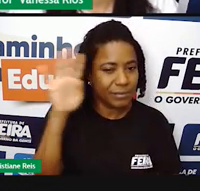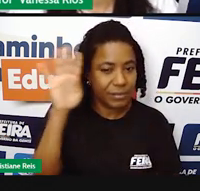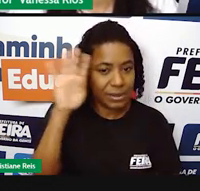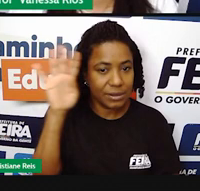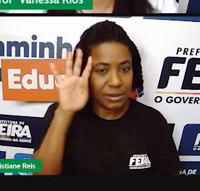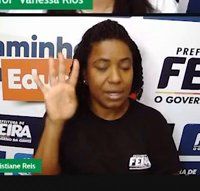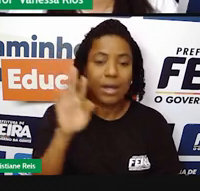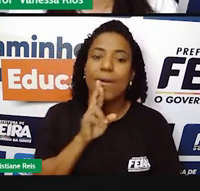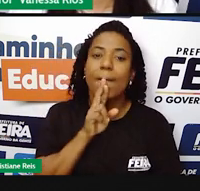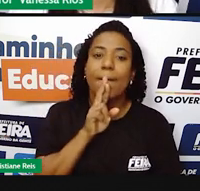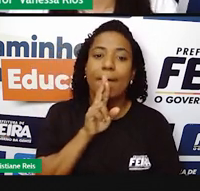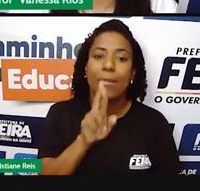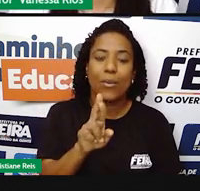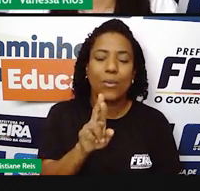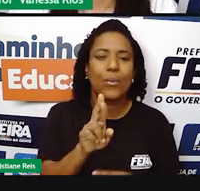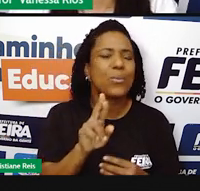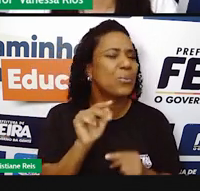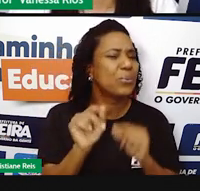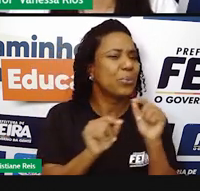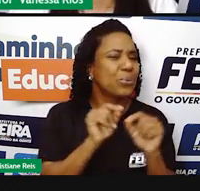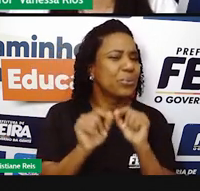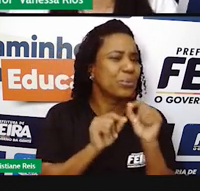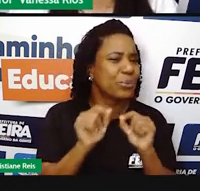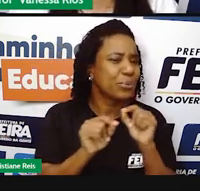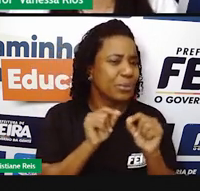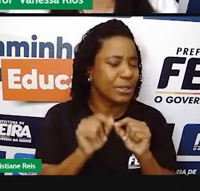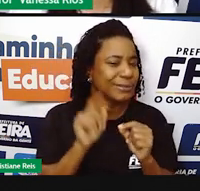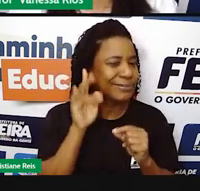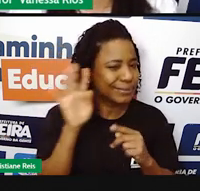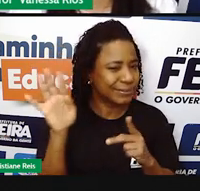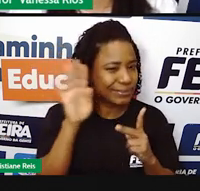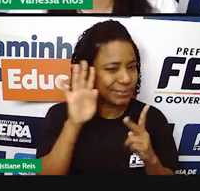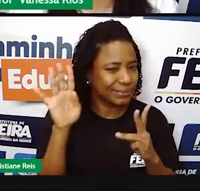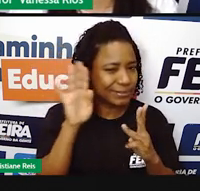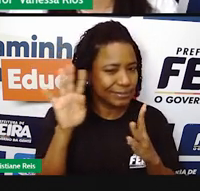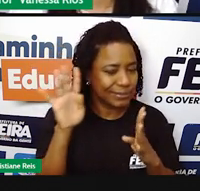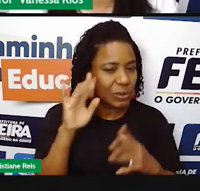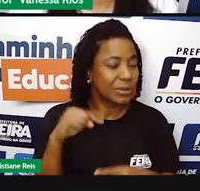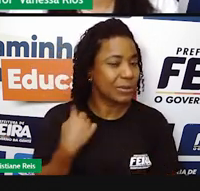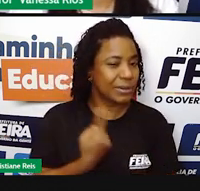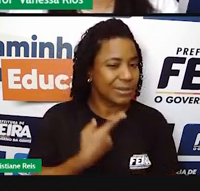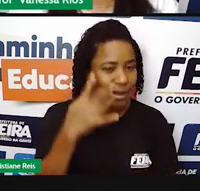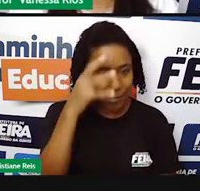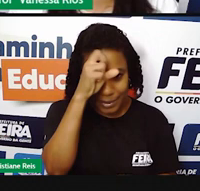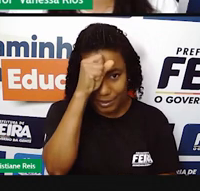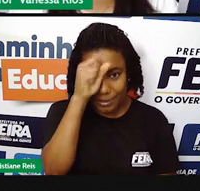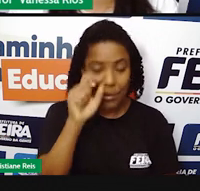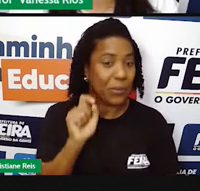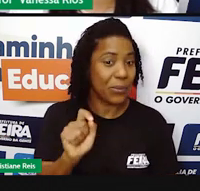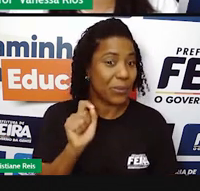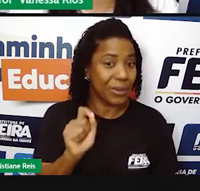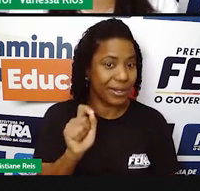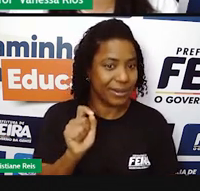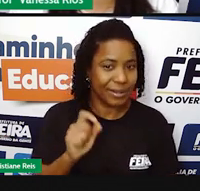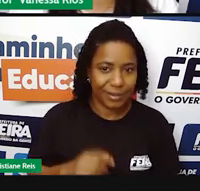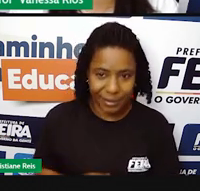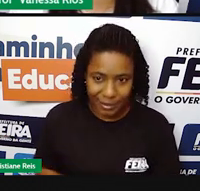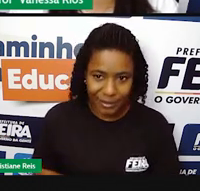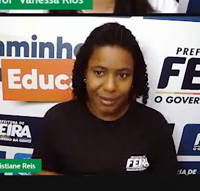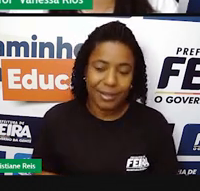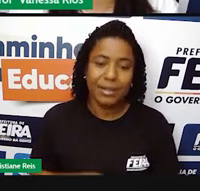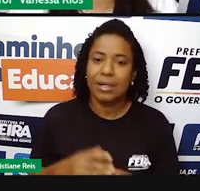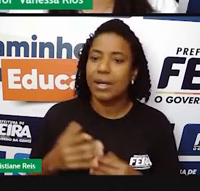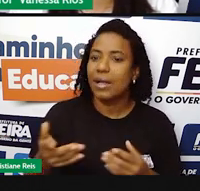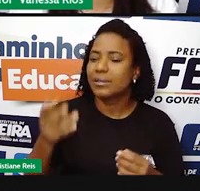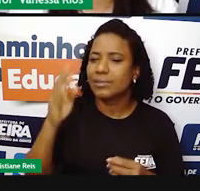e refletir sobre tudo que a gente aprendeu e observou nesta aula. Quais as principais características